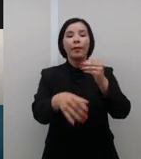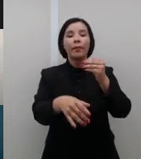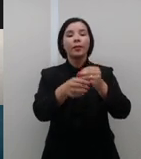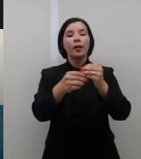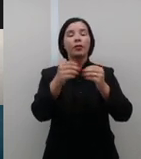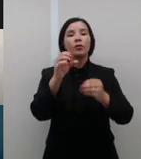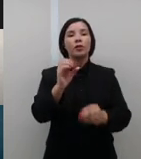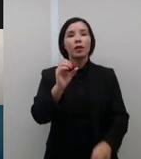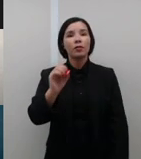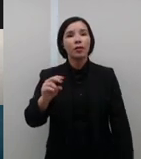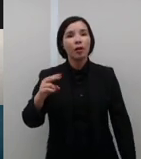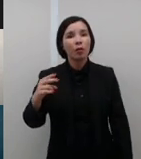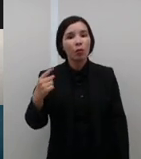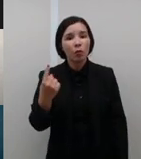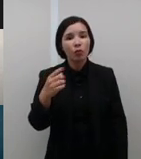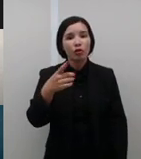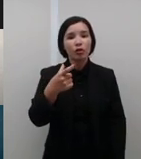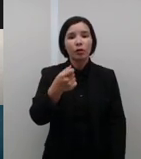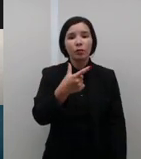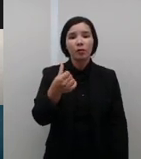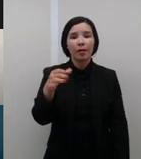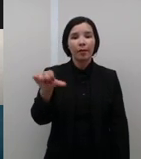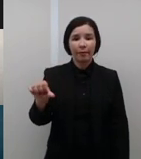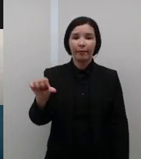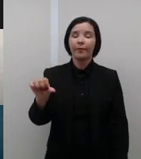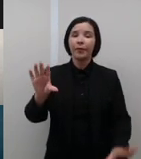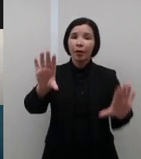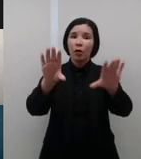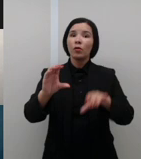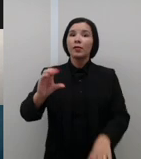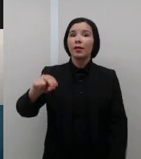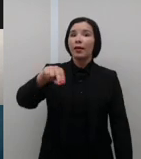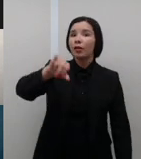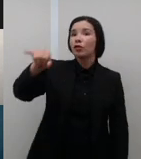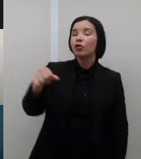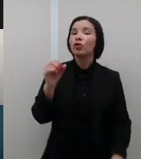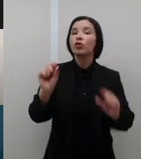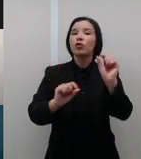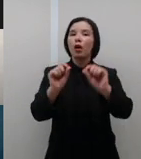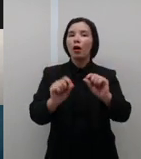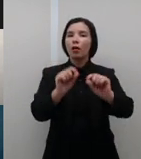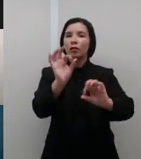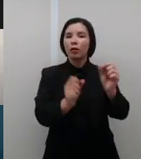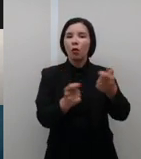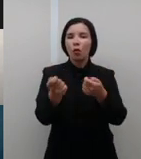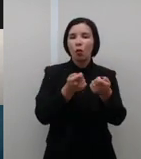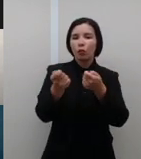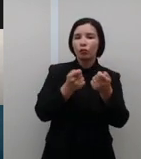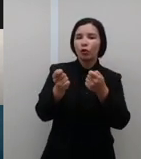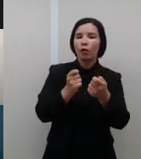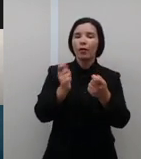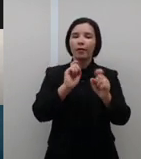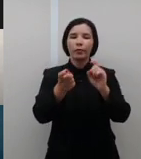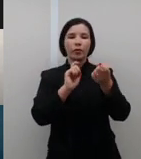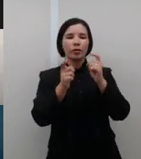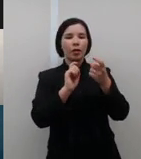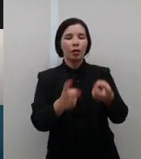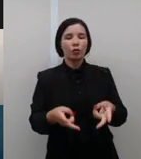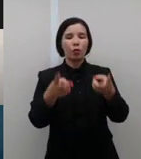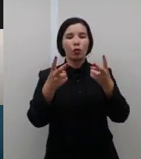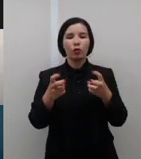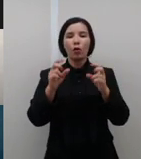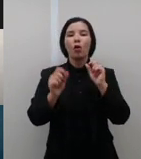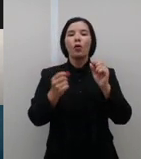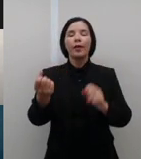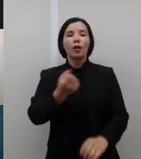consignado, considerando a decisão do Conselho Nacional de Justiça do procedimento de controle administrativo aqui identificado, que é um número fundamental na decisão